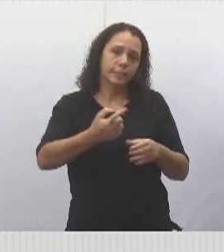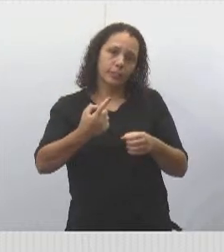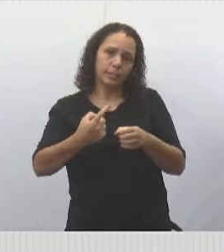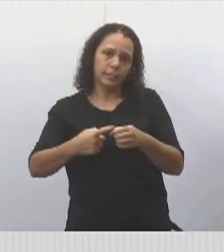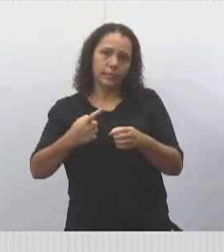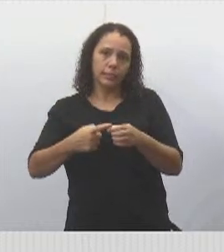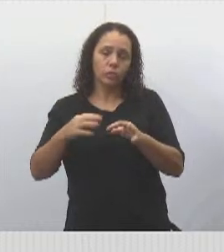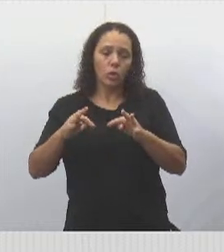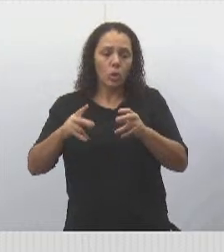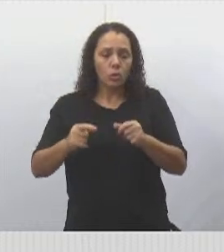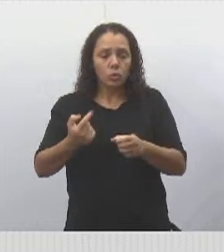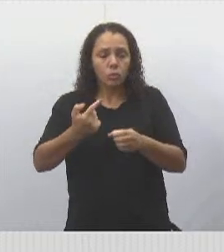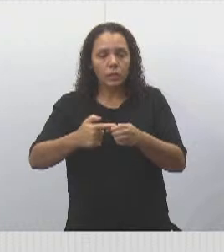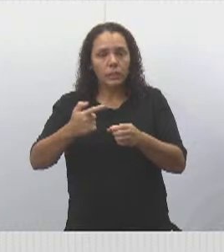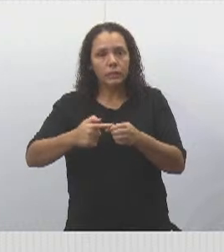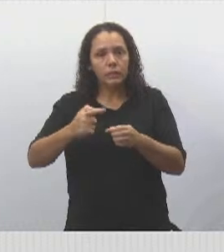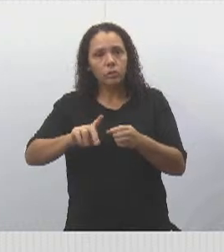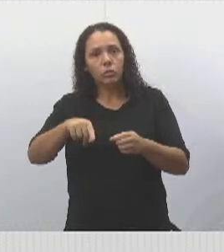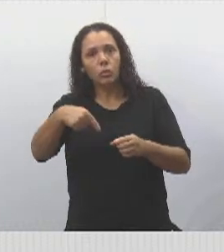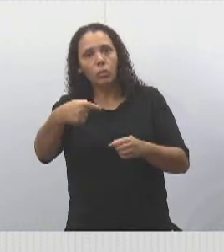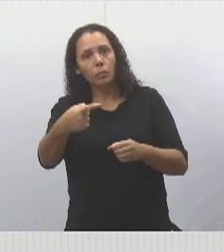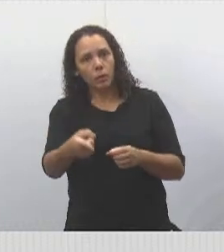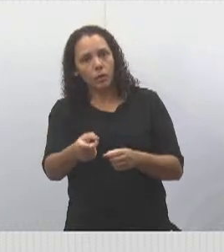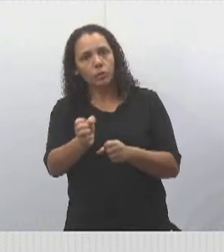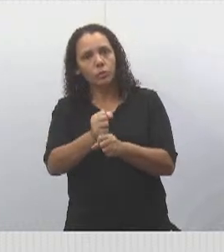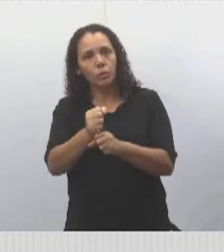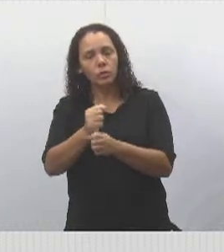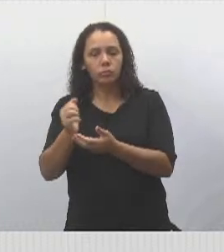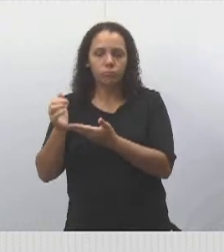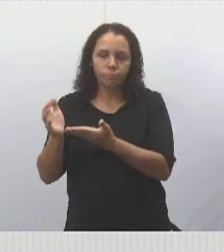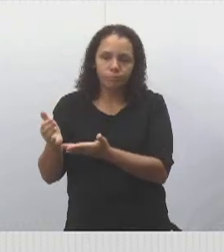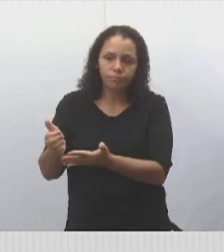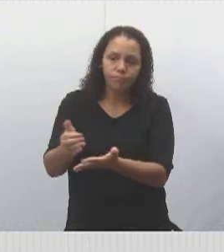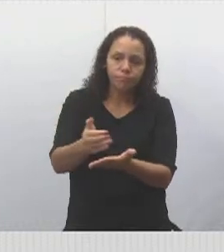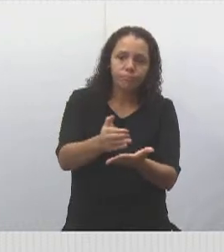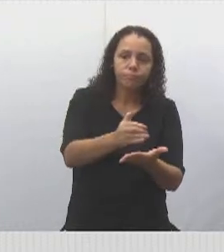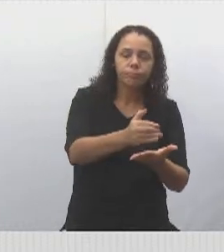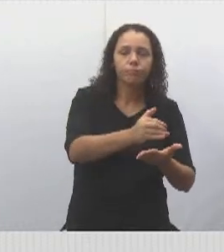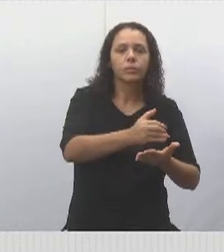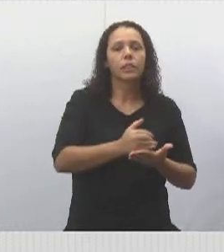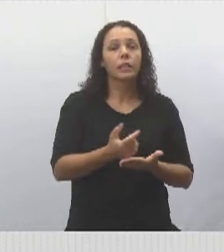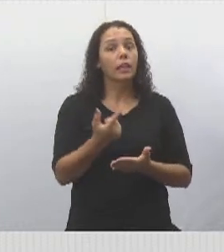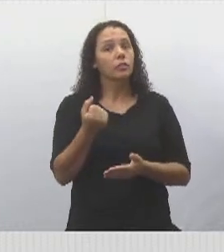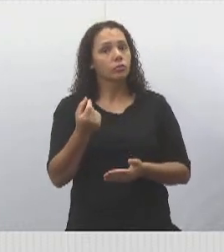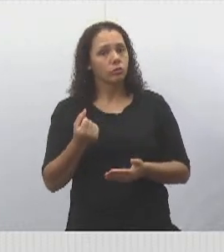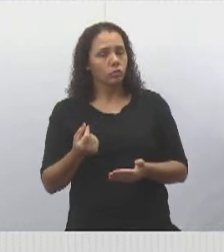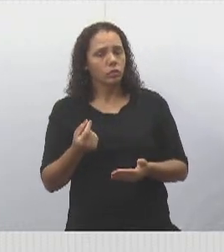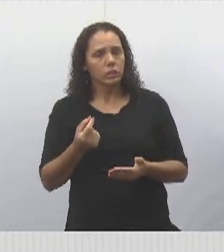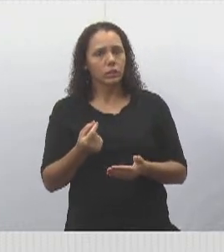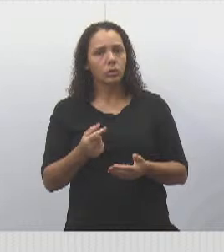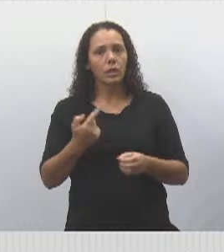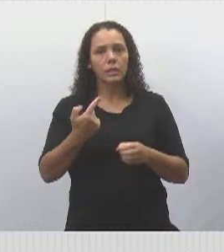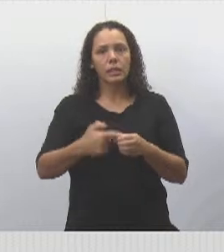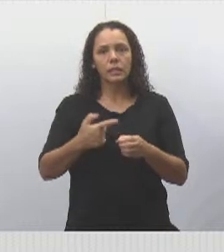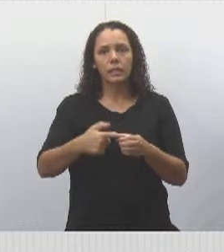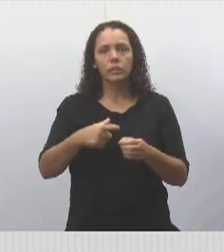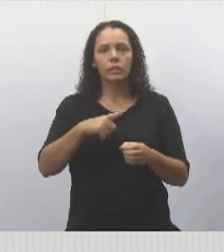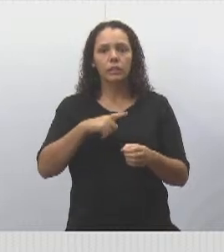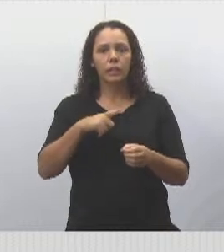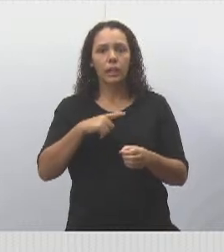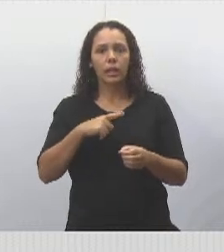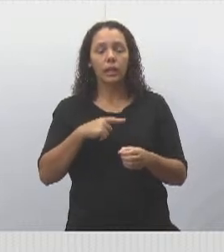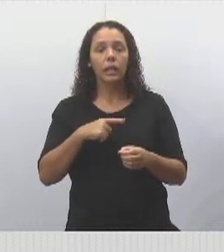vai arrecadar ao longo do próximo ano, ele é restrito ao ano de 2025, e o município ele tem tanto receitas próprias